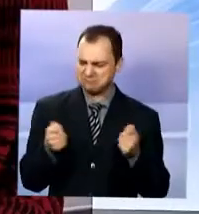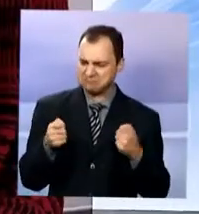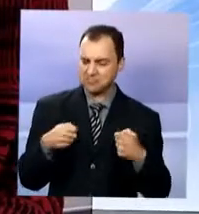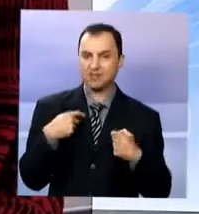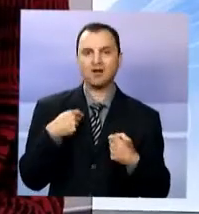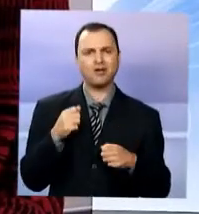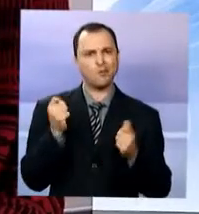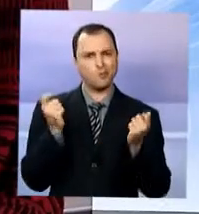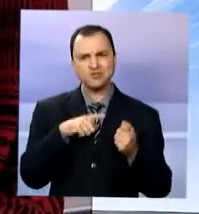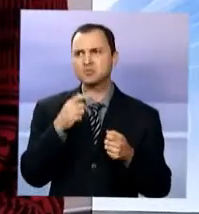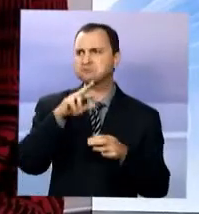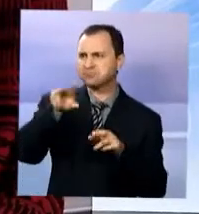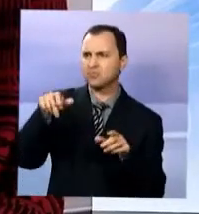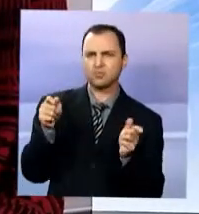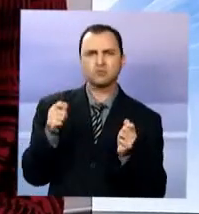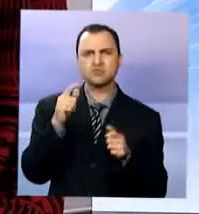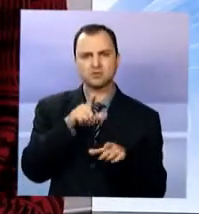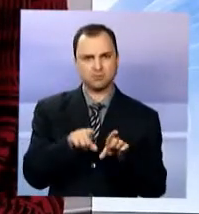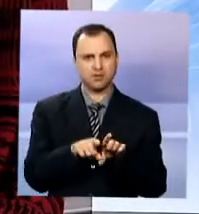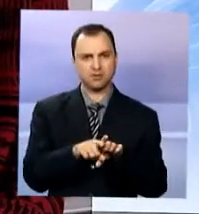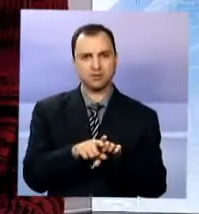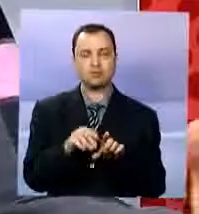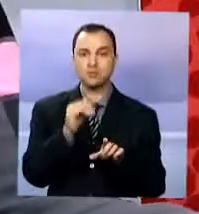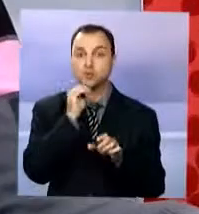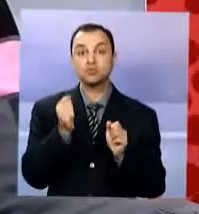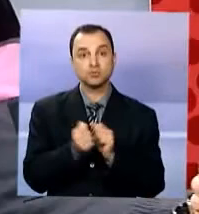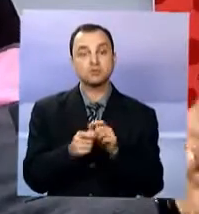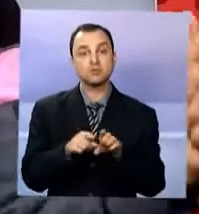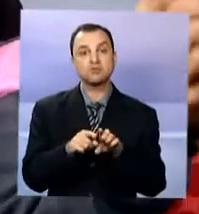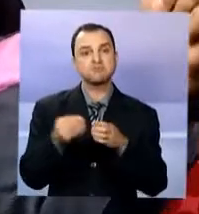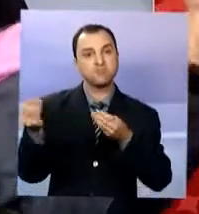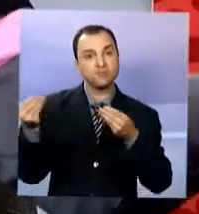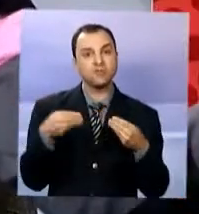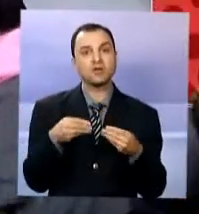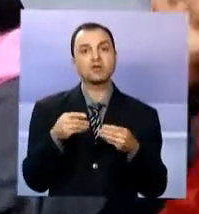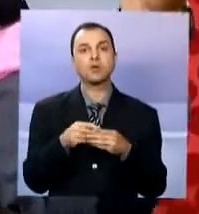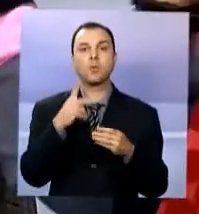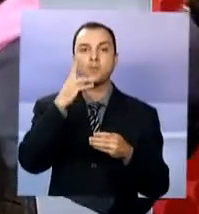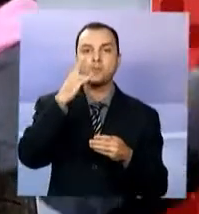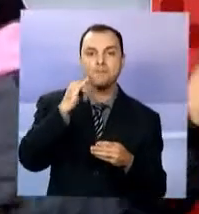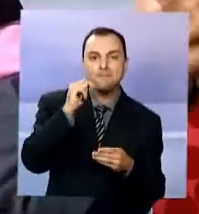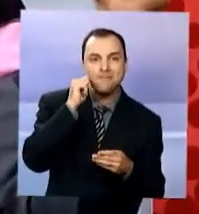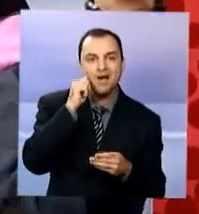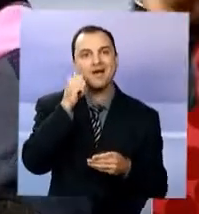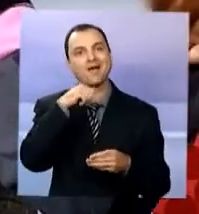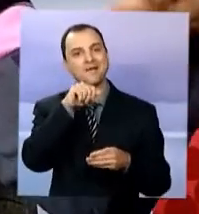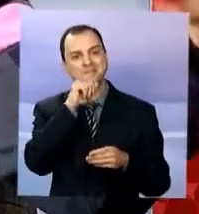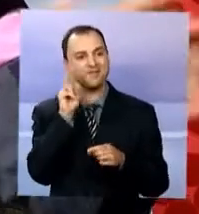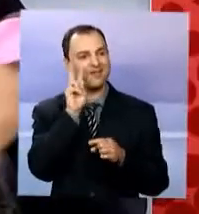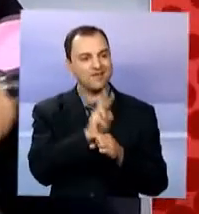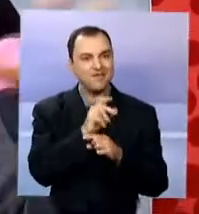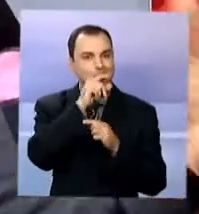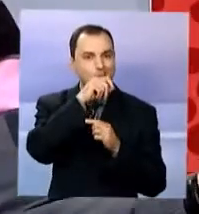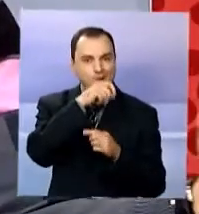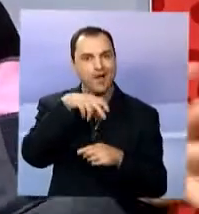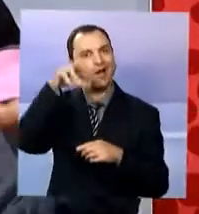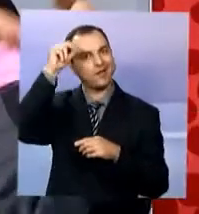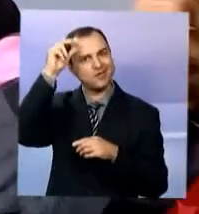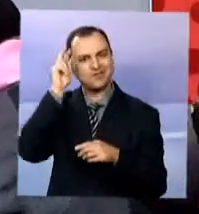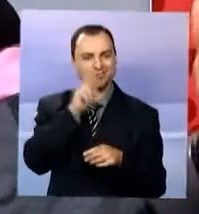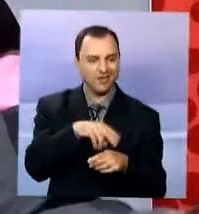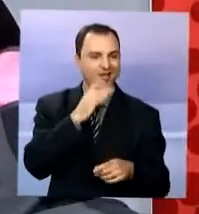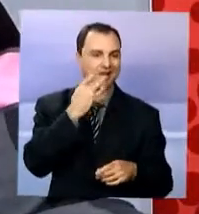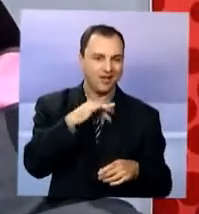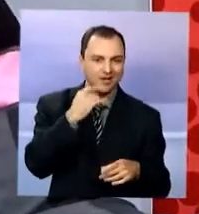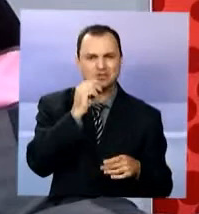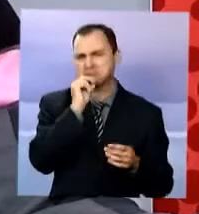posso fazer isso eu tenho condições de fazer outras coisas junto com isso vem o pai vai assistir a mãe ver se para pagar você vai todo mundo ver a